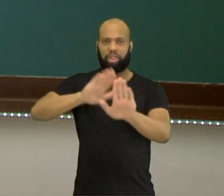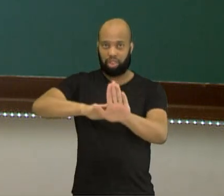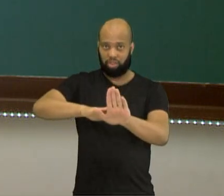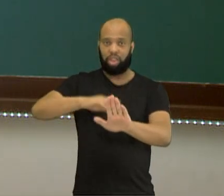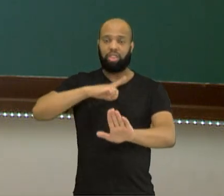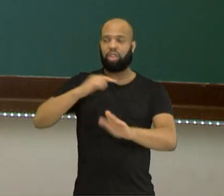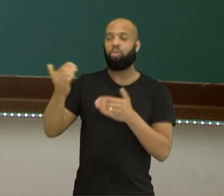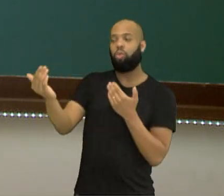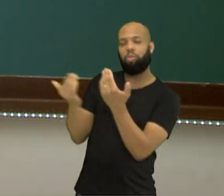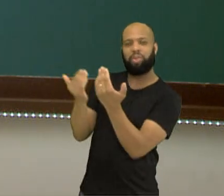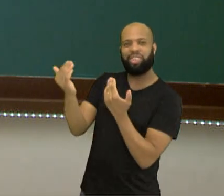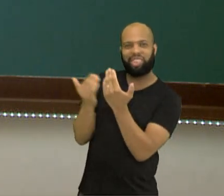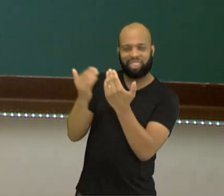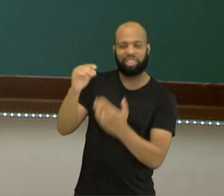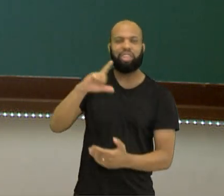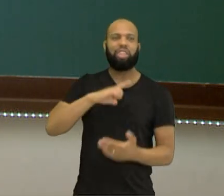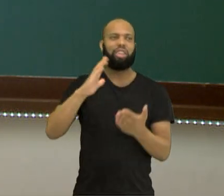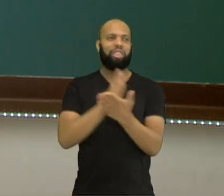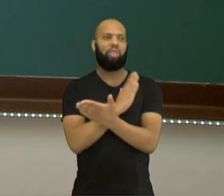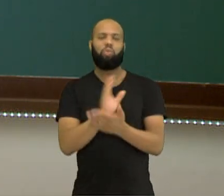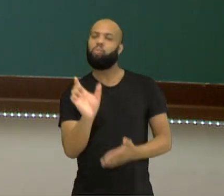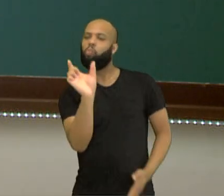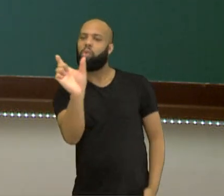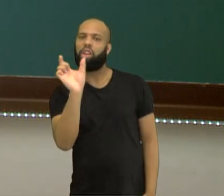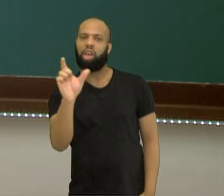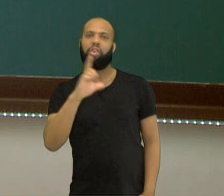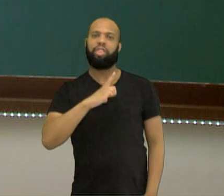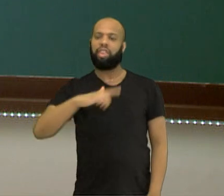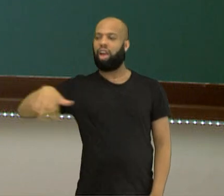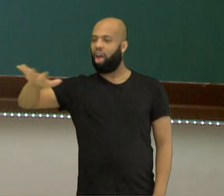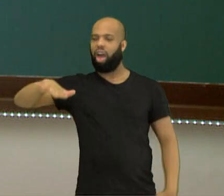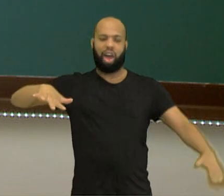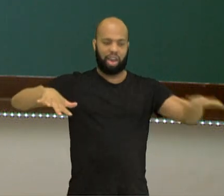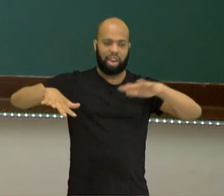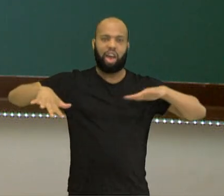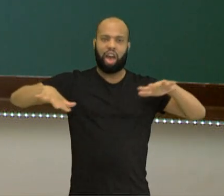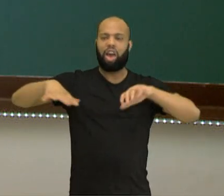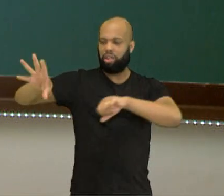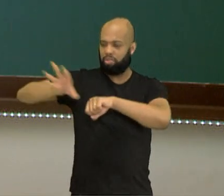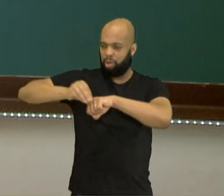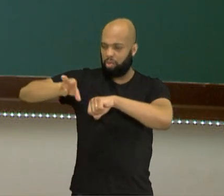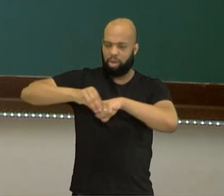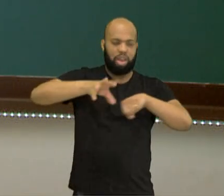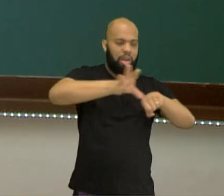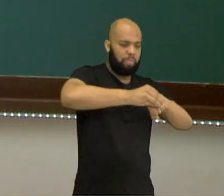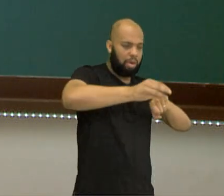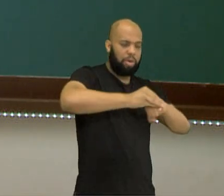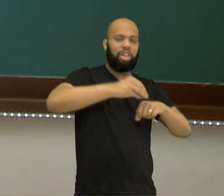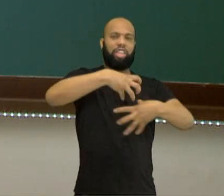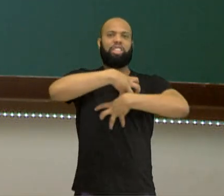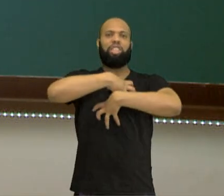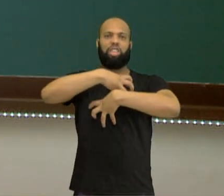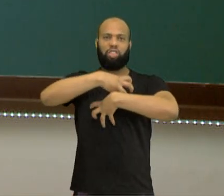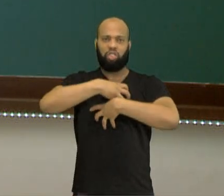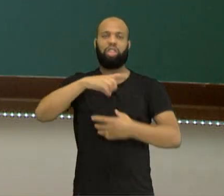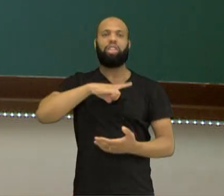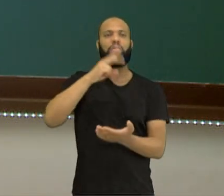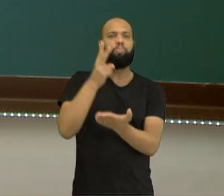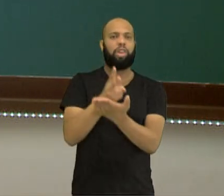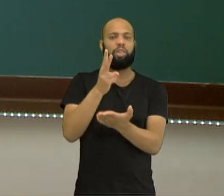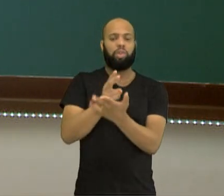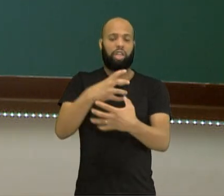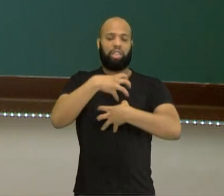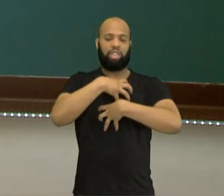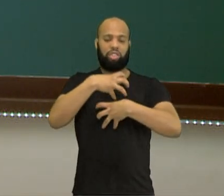uma comparação, trazer, olha, campos semânticos, é campo de conhecimento, é o sentido. Então tem o mesmo